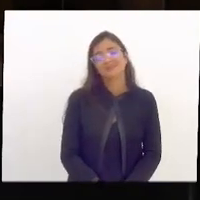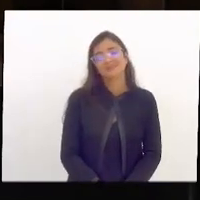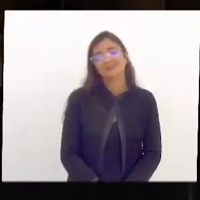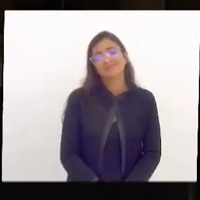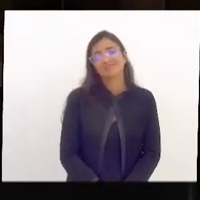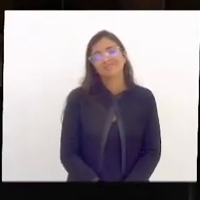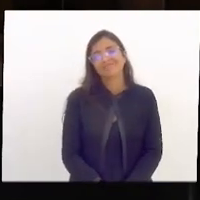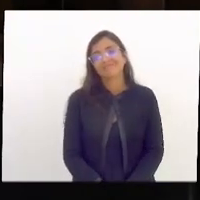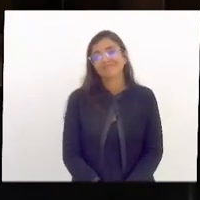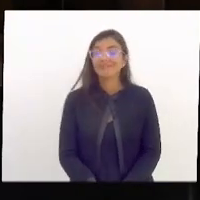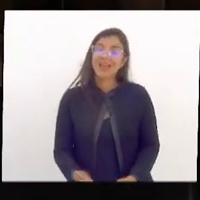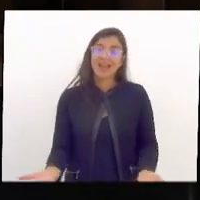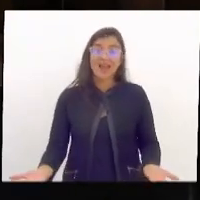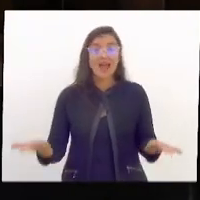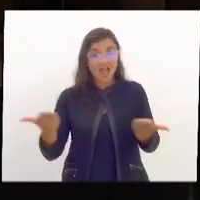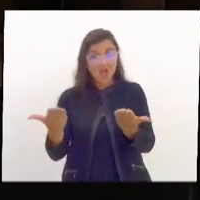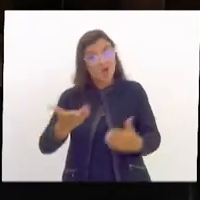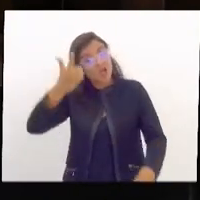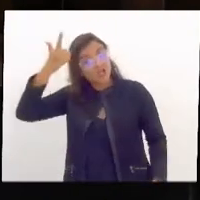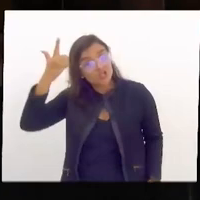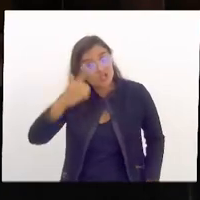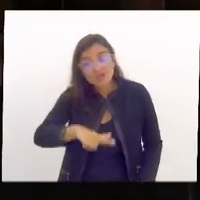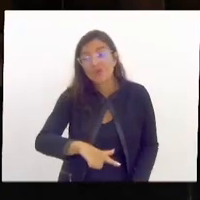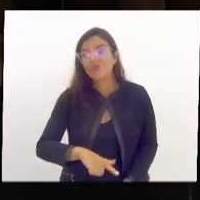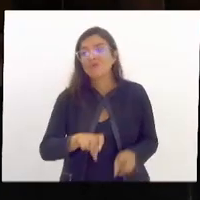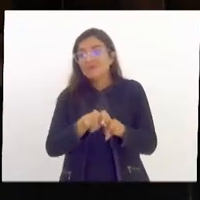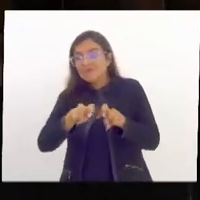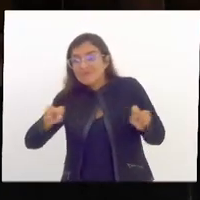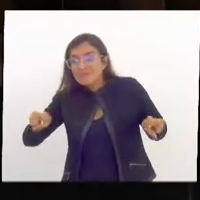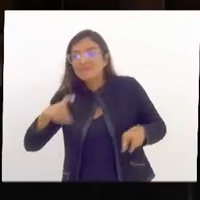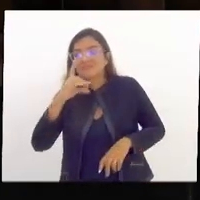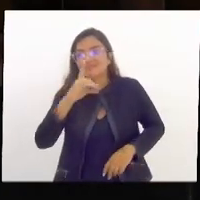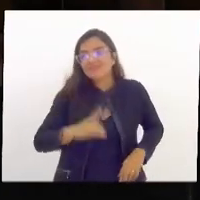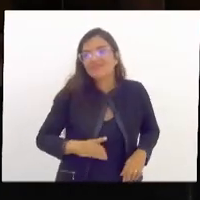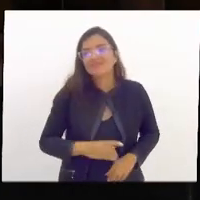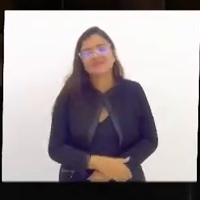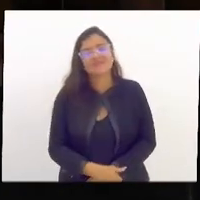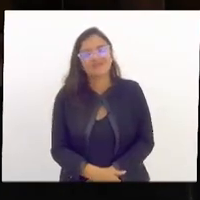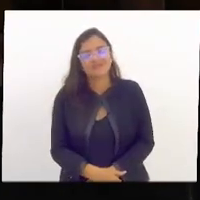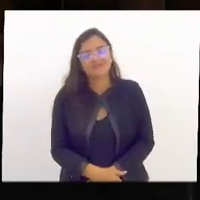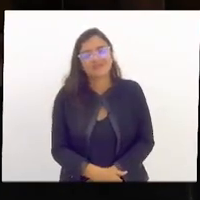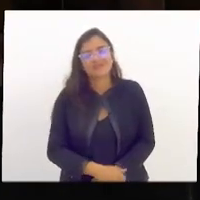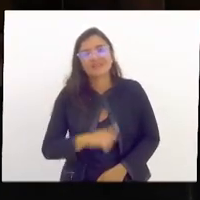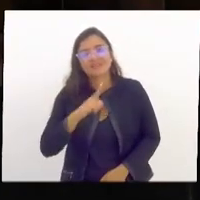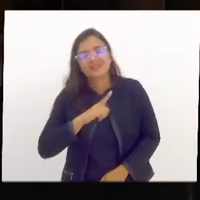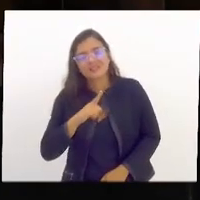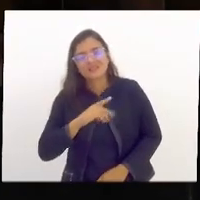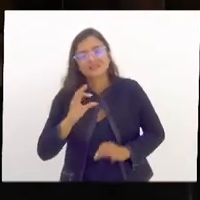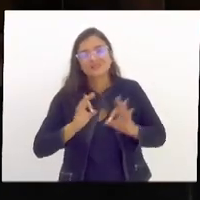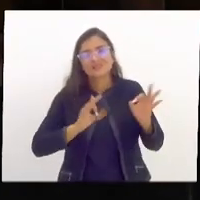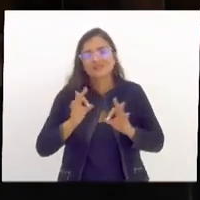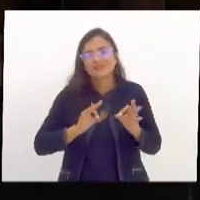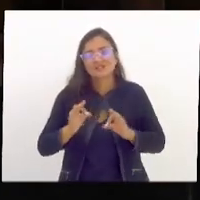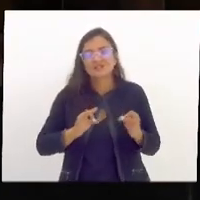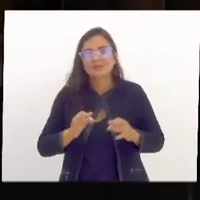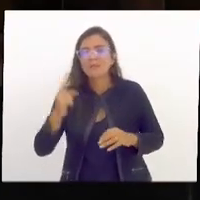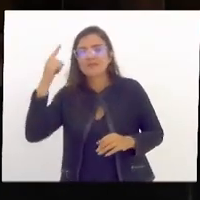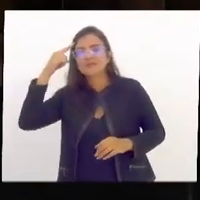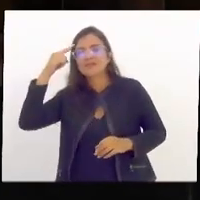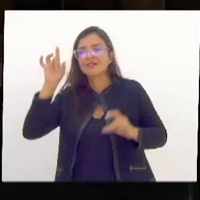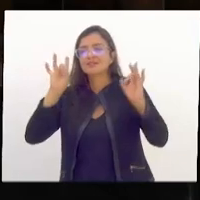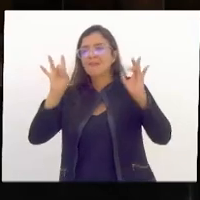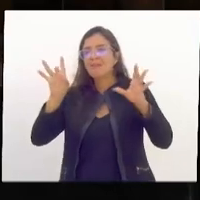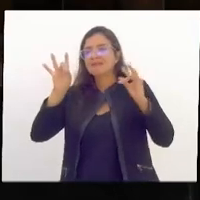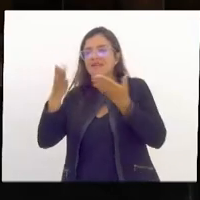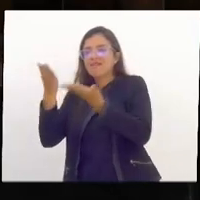gente traz para cá um projeto da mesa diretora que prevê muitos privilégios para deputados e